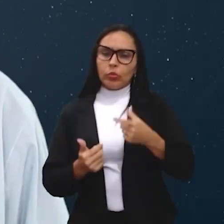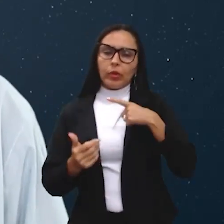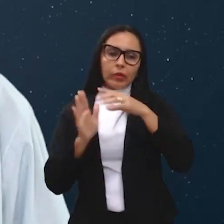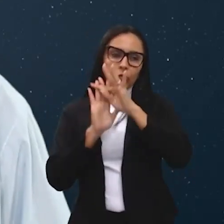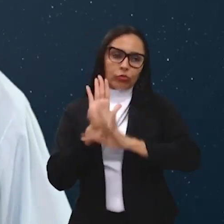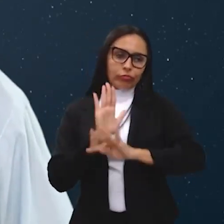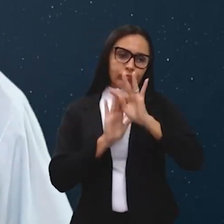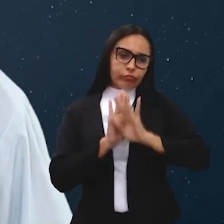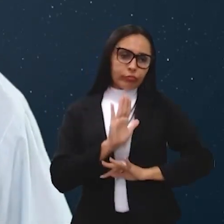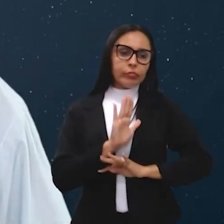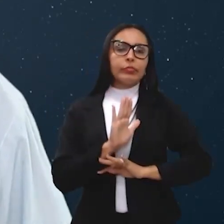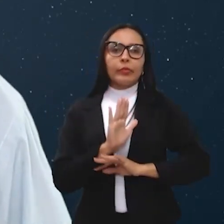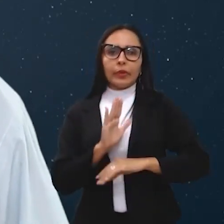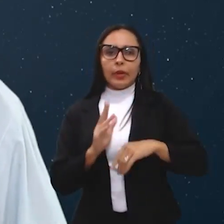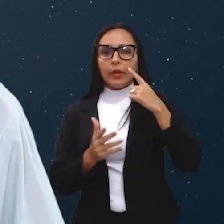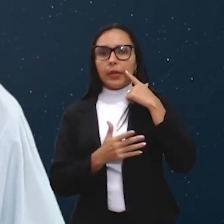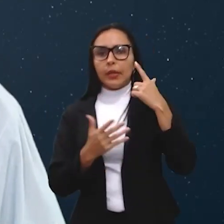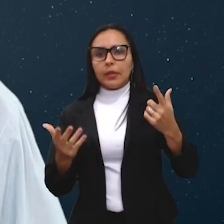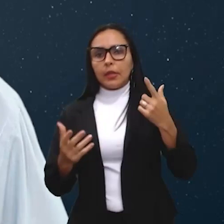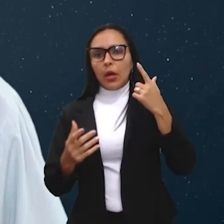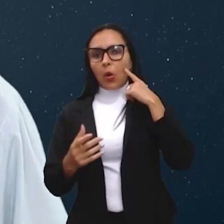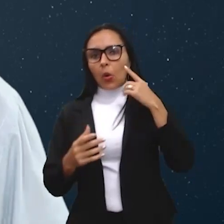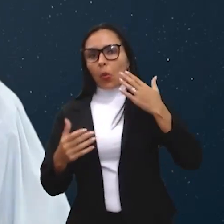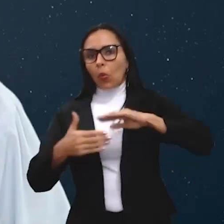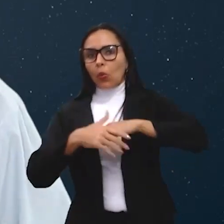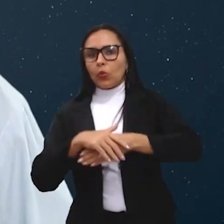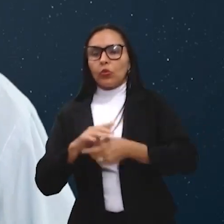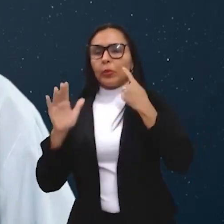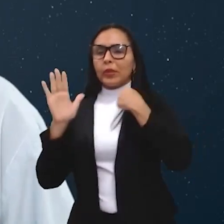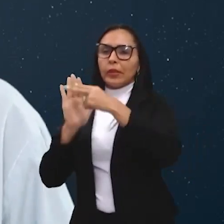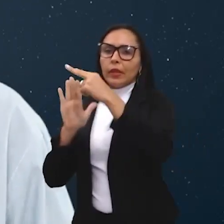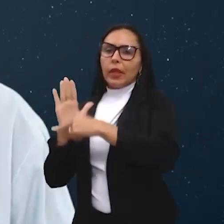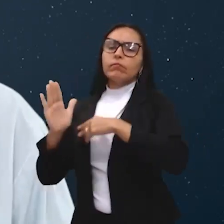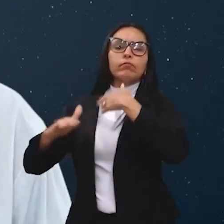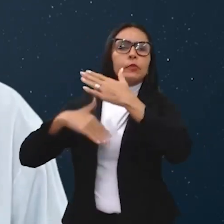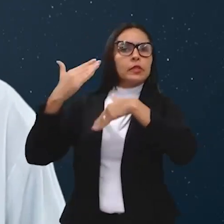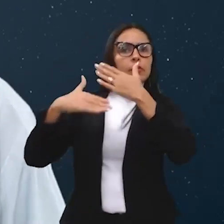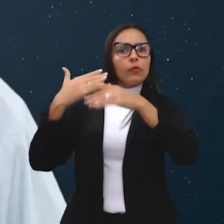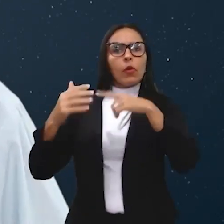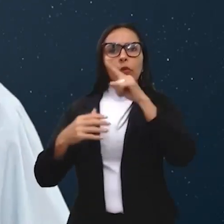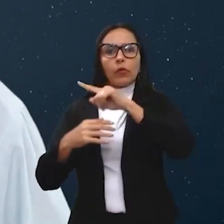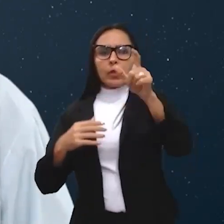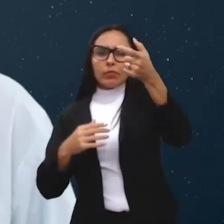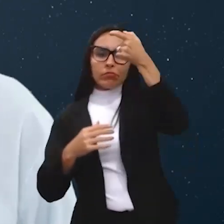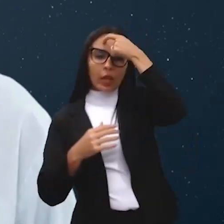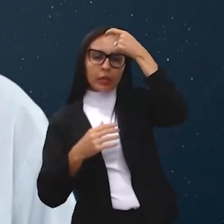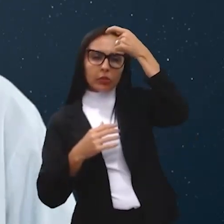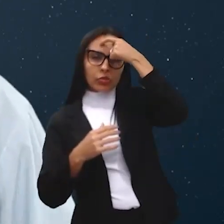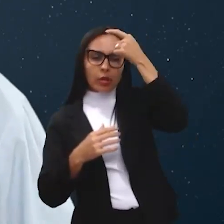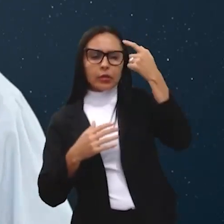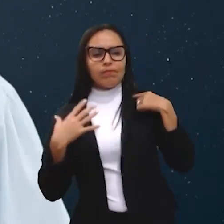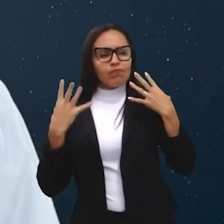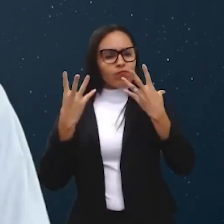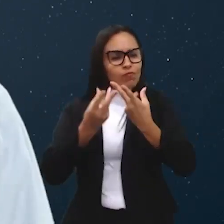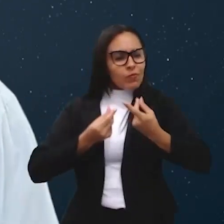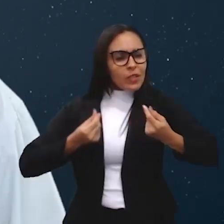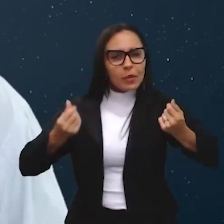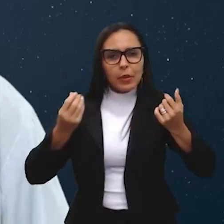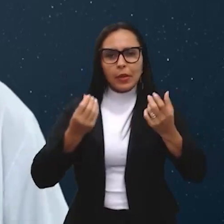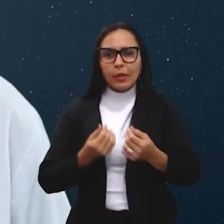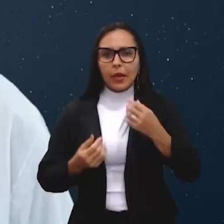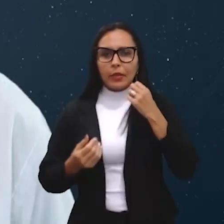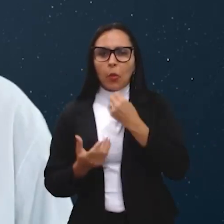né? Então, o hábito da leitura desenvolve você, desenvolve a inteligência, a sensibilidade, o bom